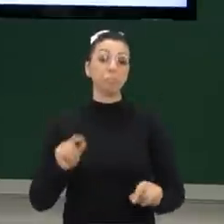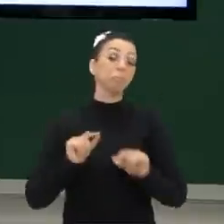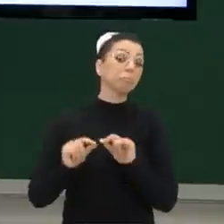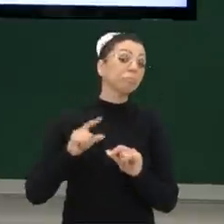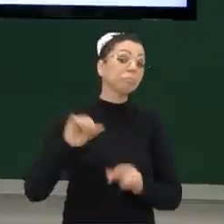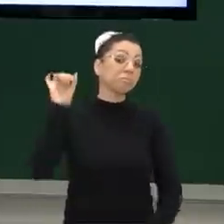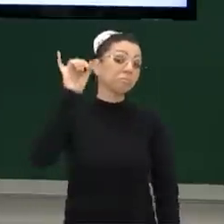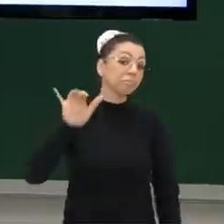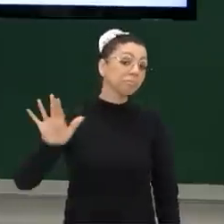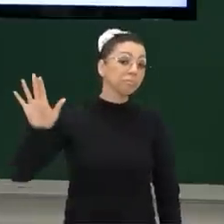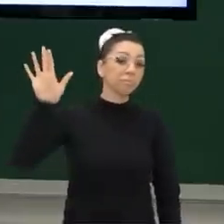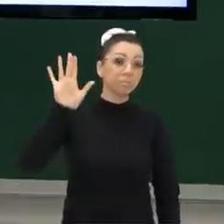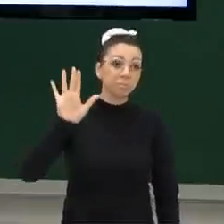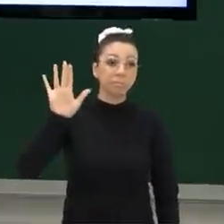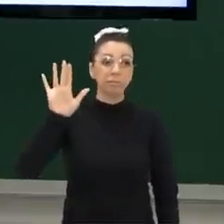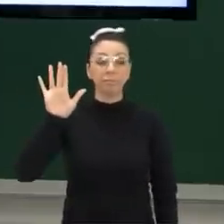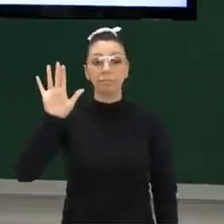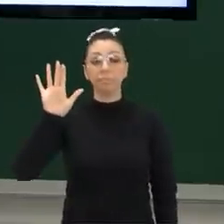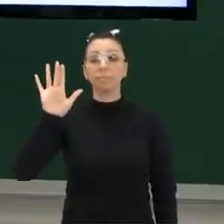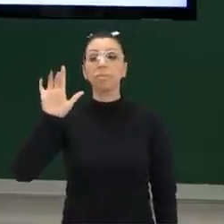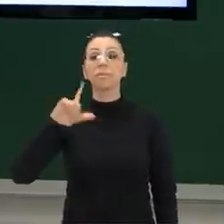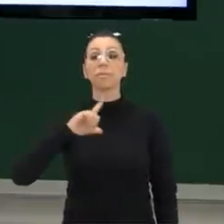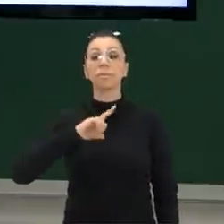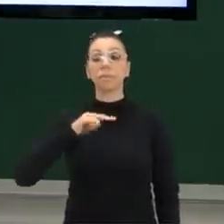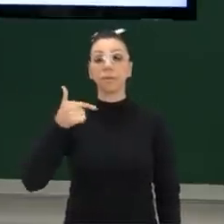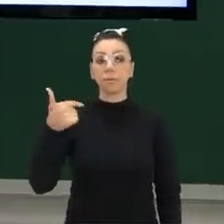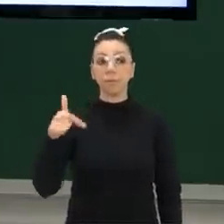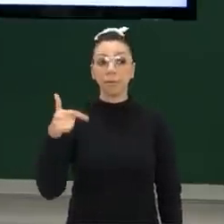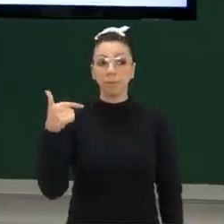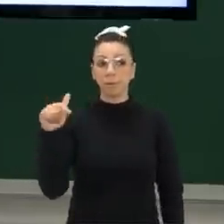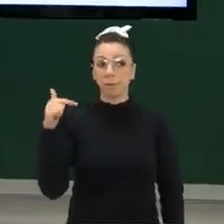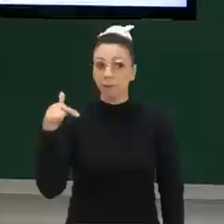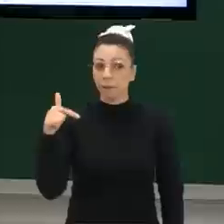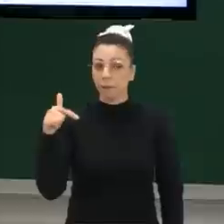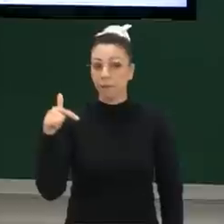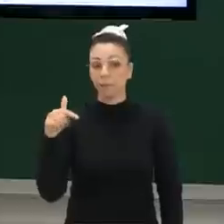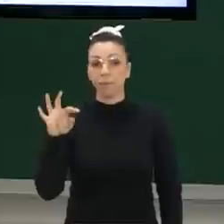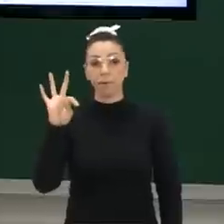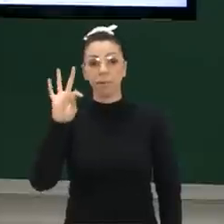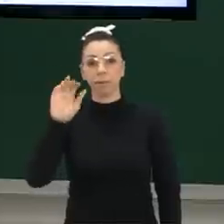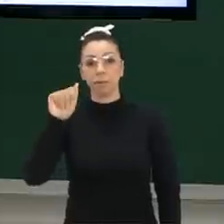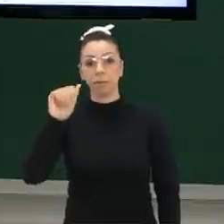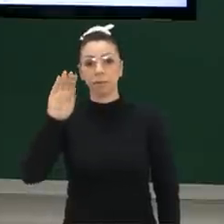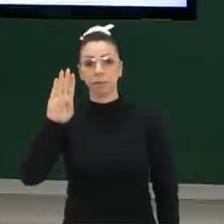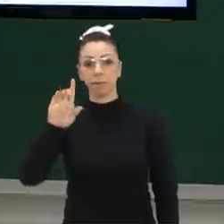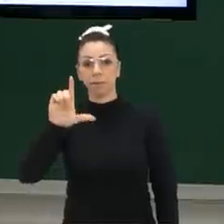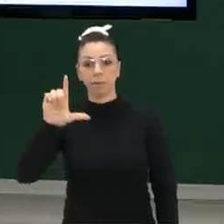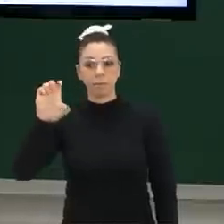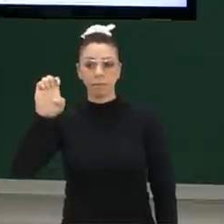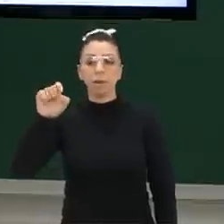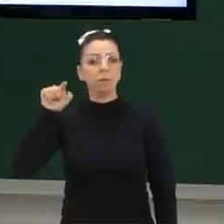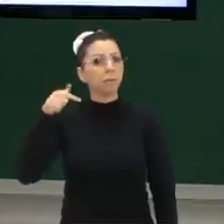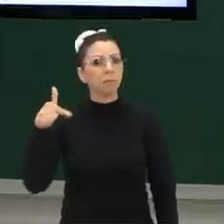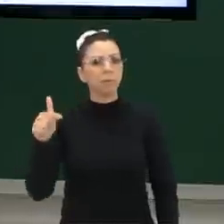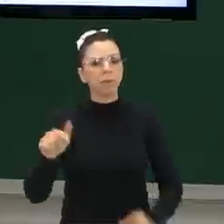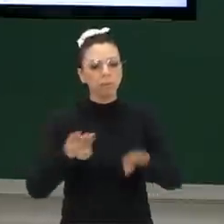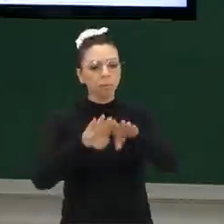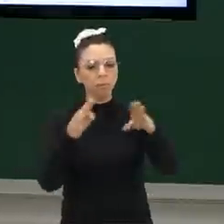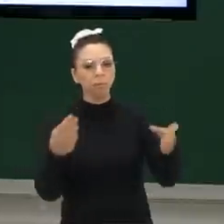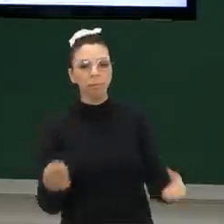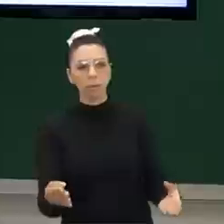nessa imagem? A door. Nós não temos uma table. Não temos mesa aqui nessa